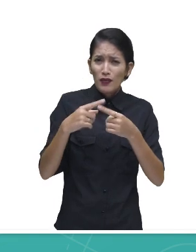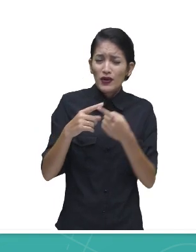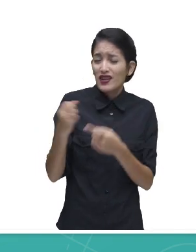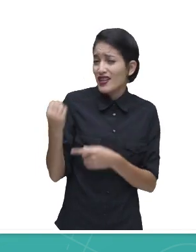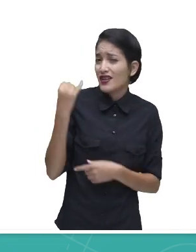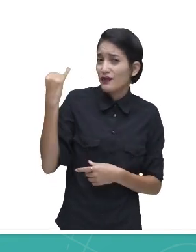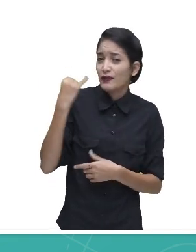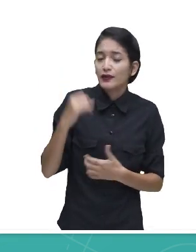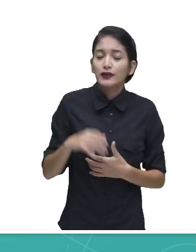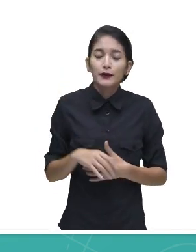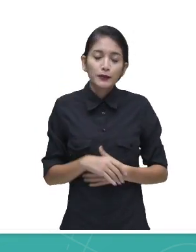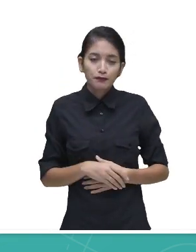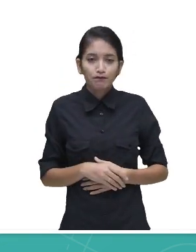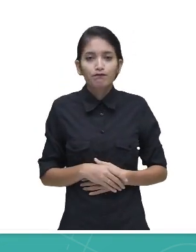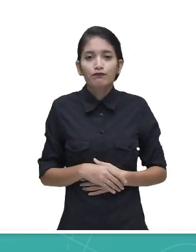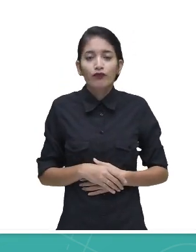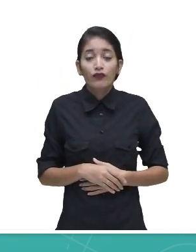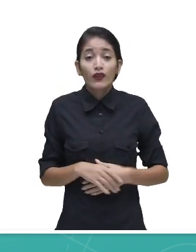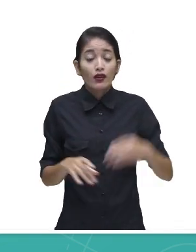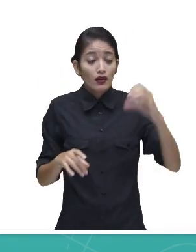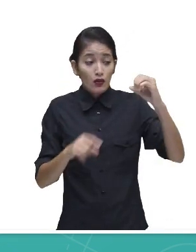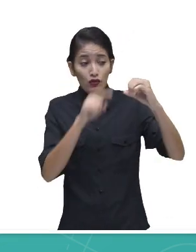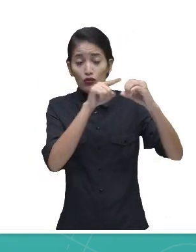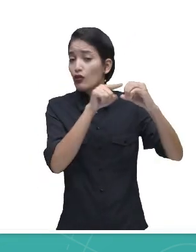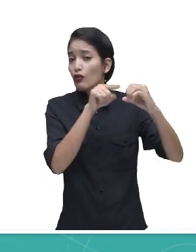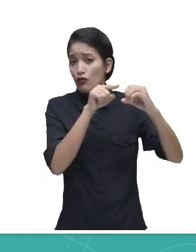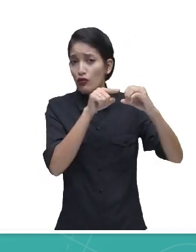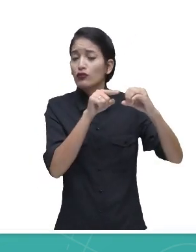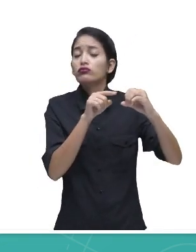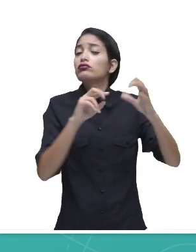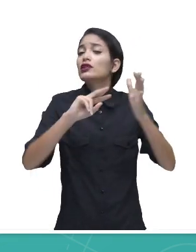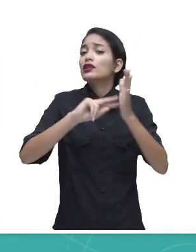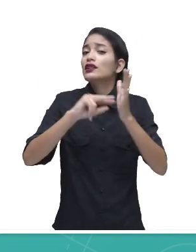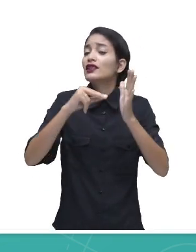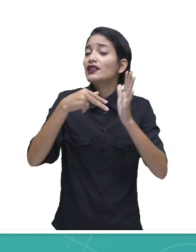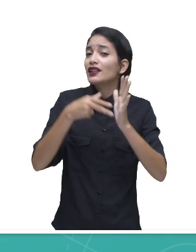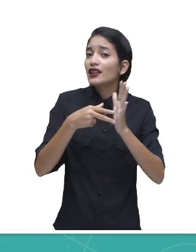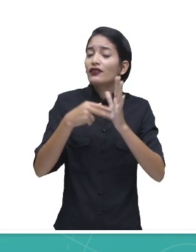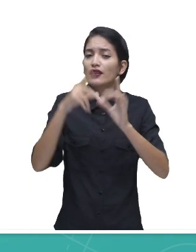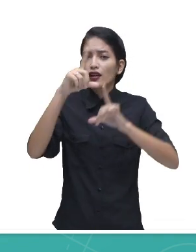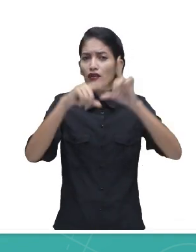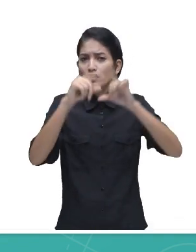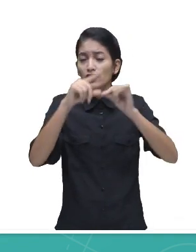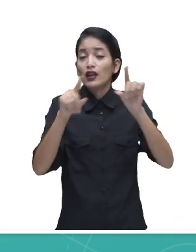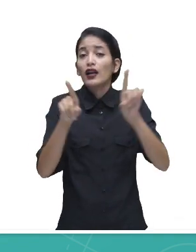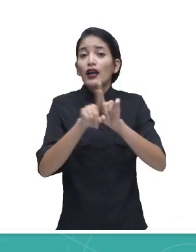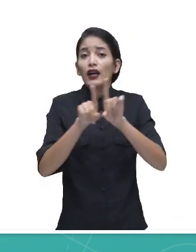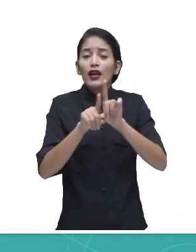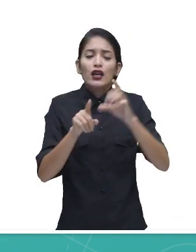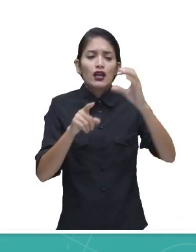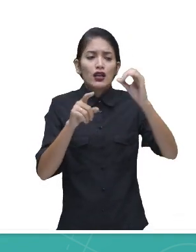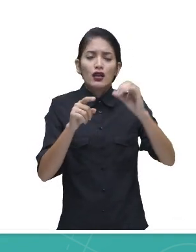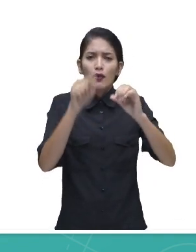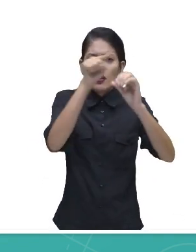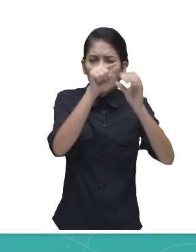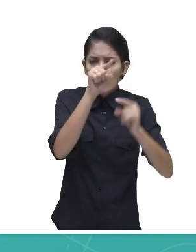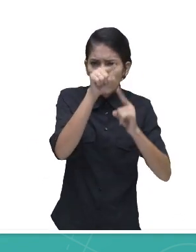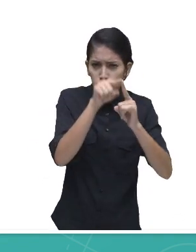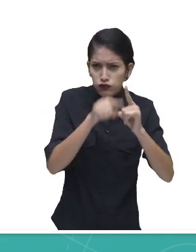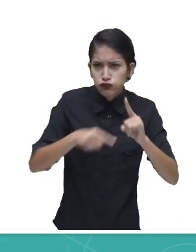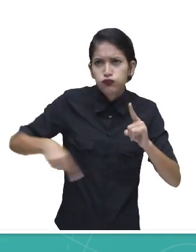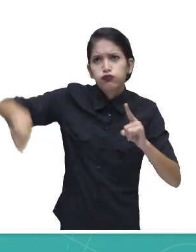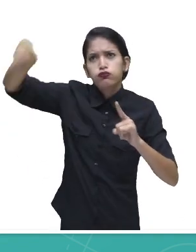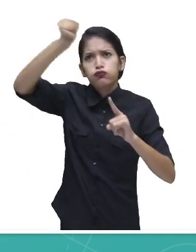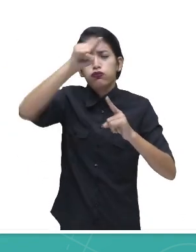fundamental. Então, o Sol é uma estrela, né? Acabei de falar para vocês. É também uma bola de gás incandescente. O